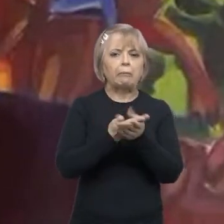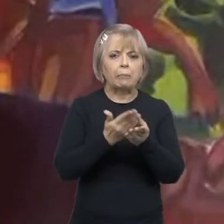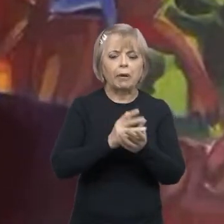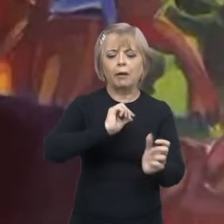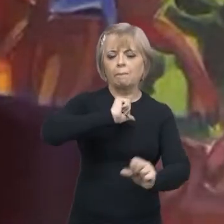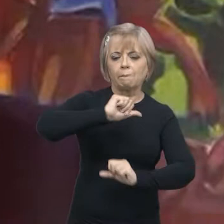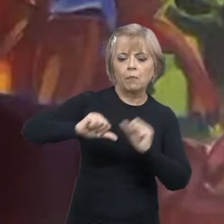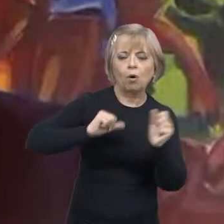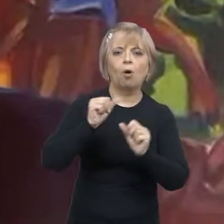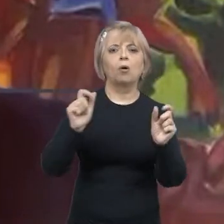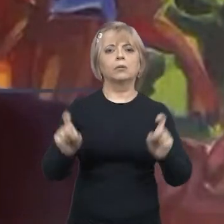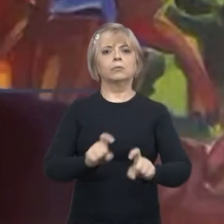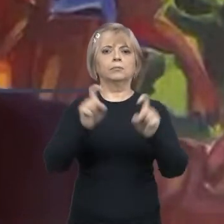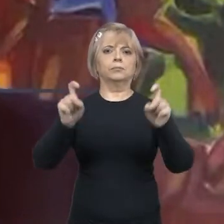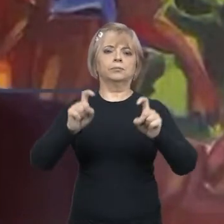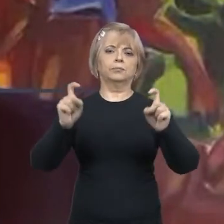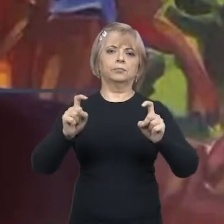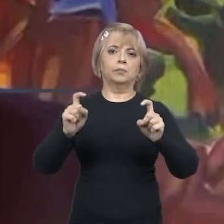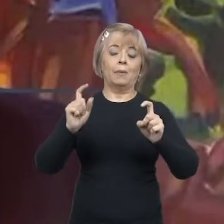papel, não é? Para a gente